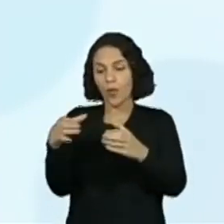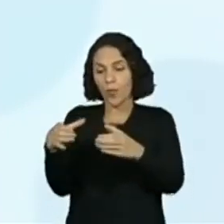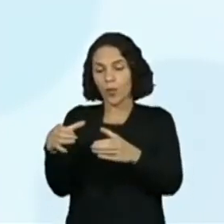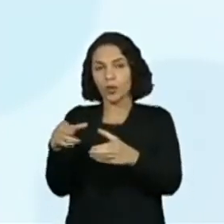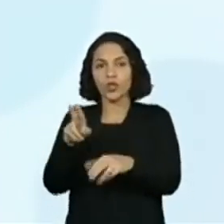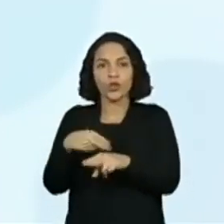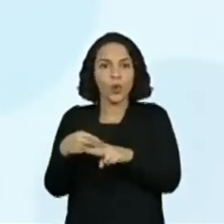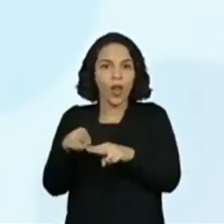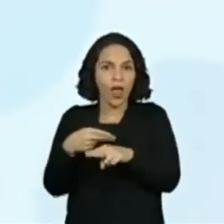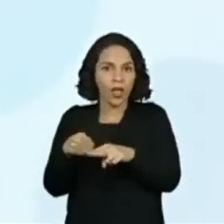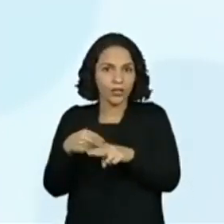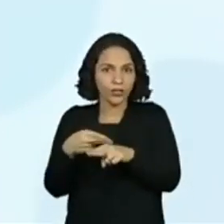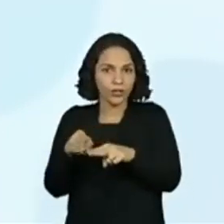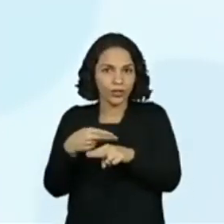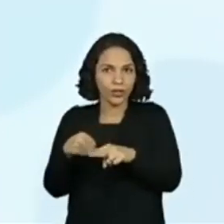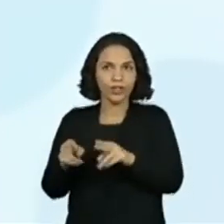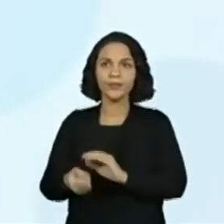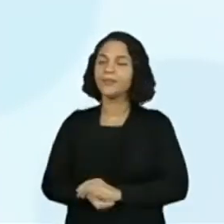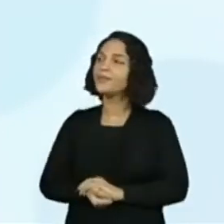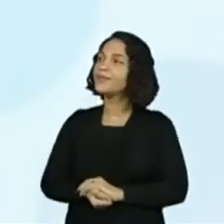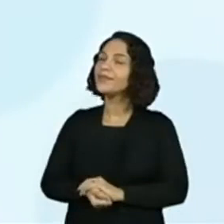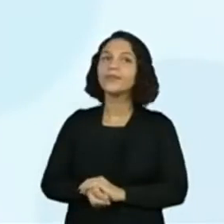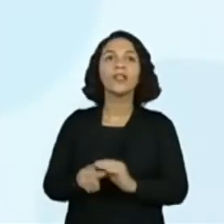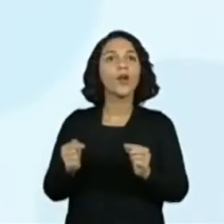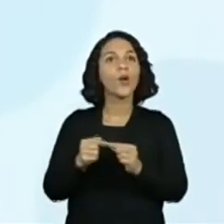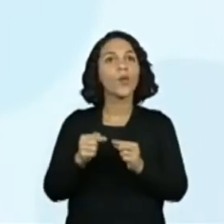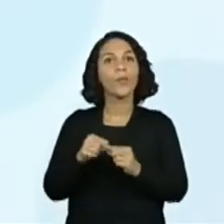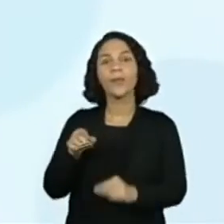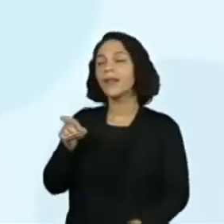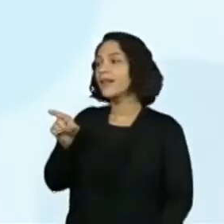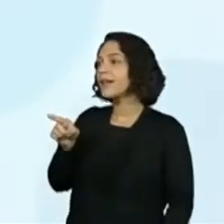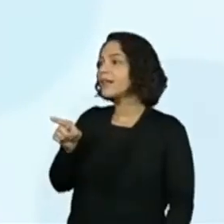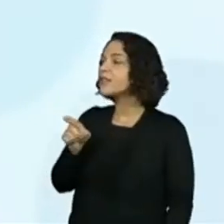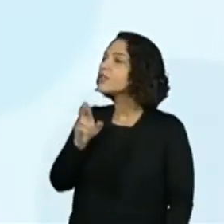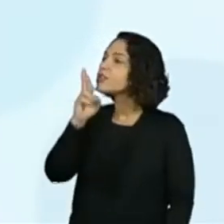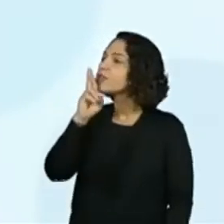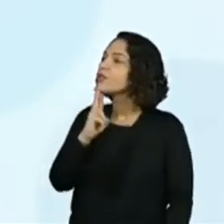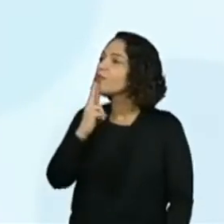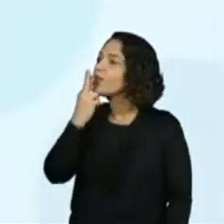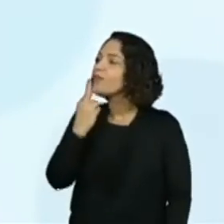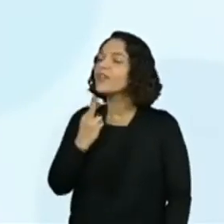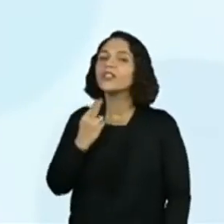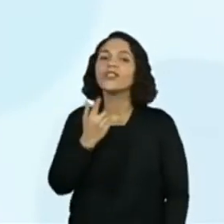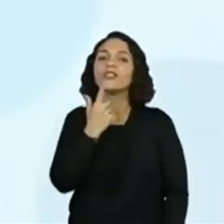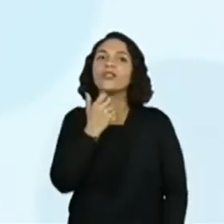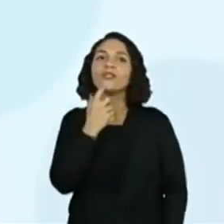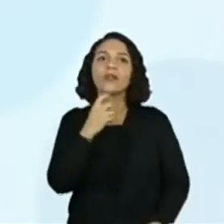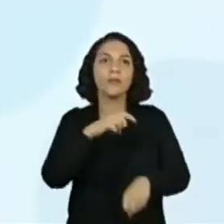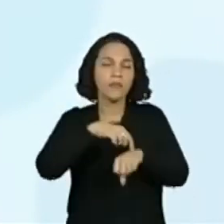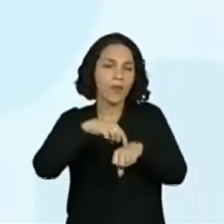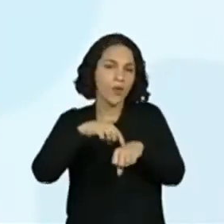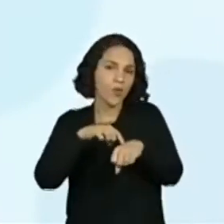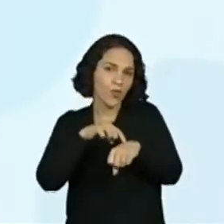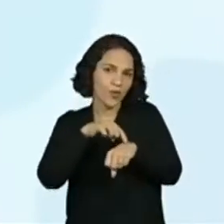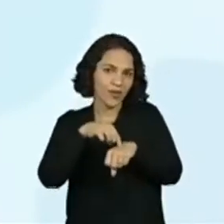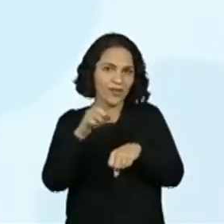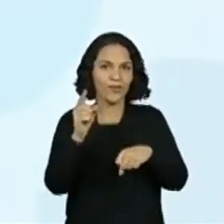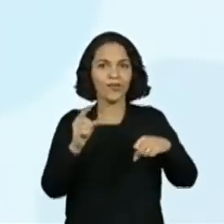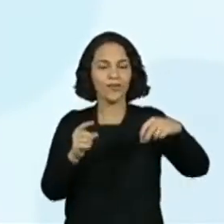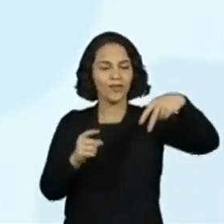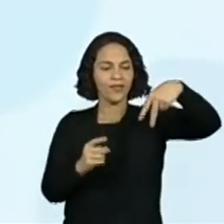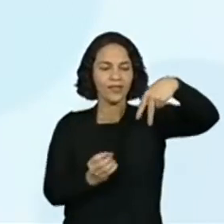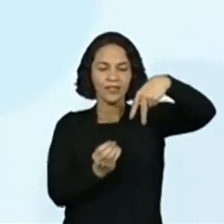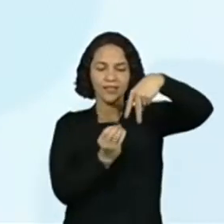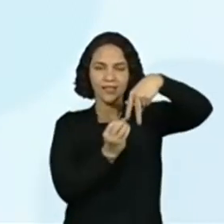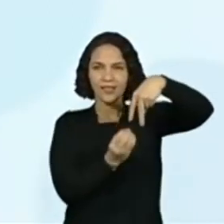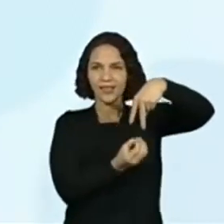chocolate com esse sorvete... De morango? De morango ou de cereja. Vamos chamar esse de cereja? Isso, de